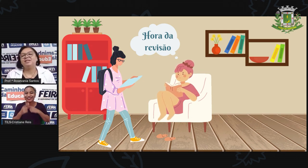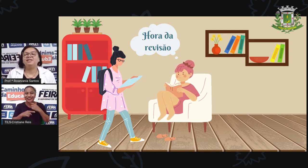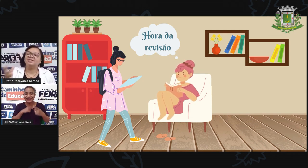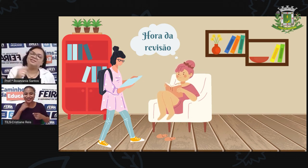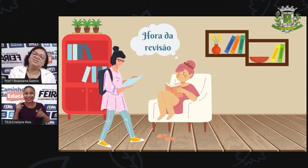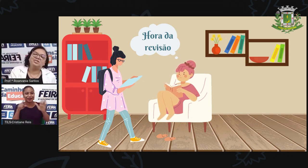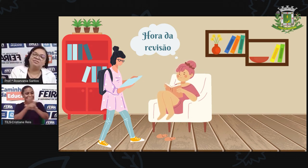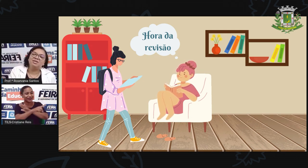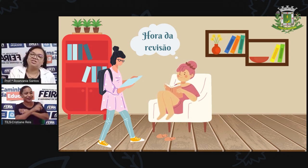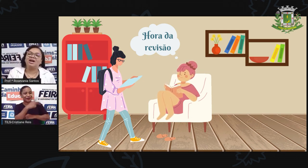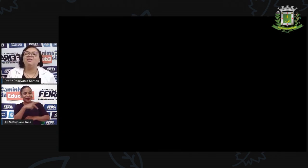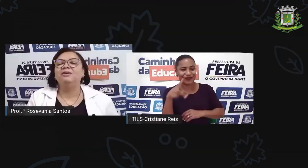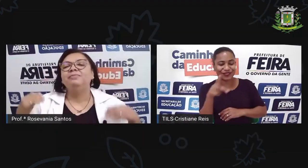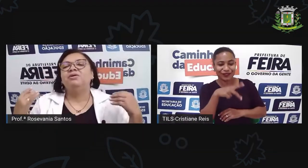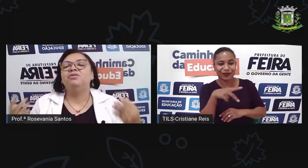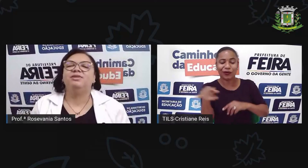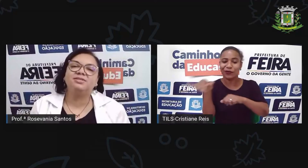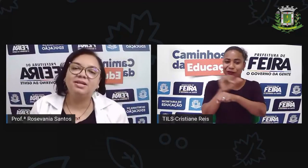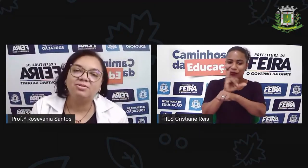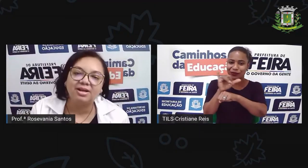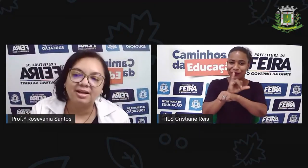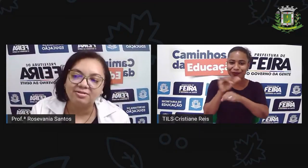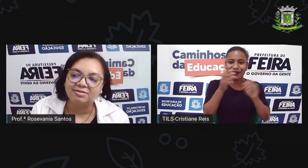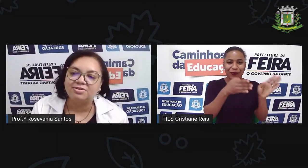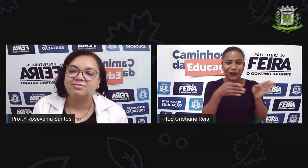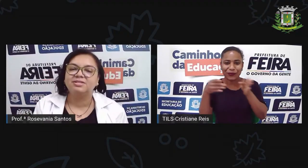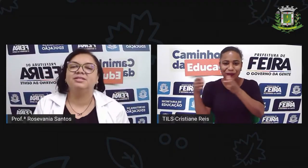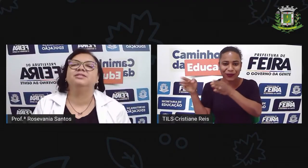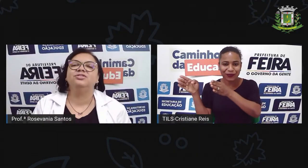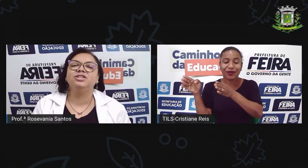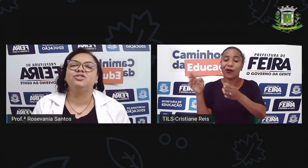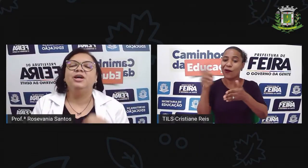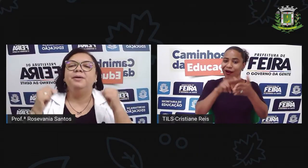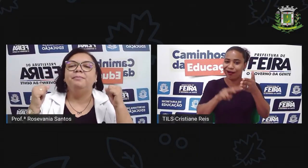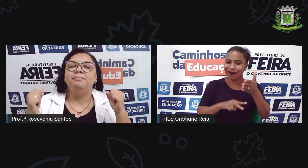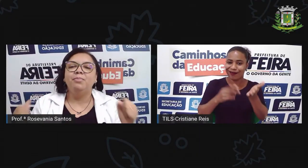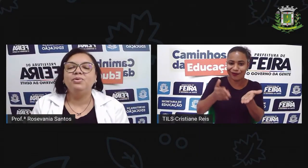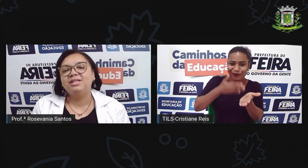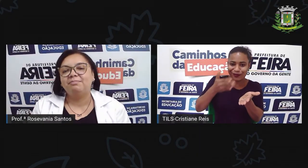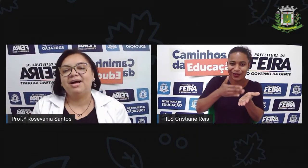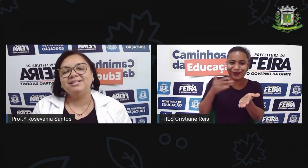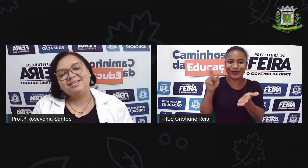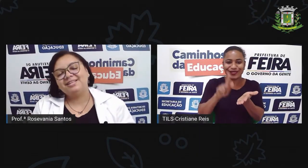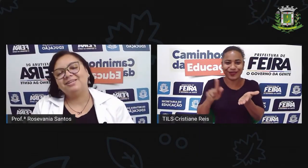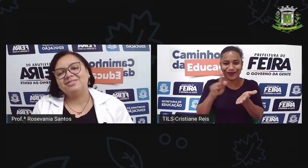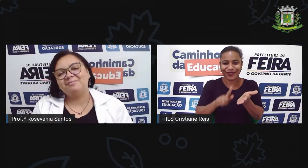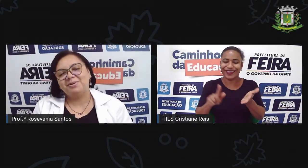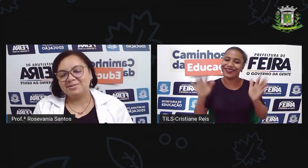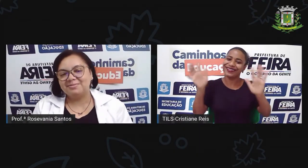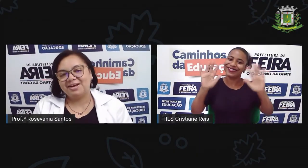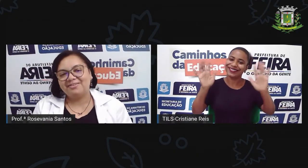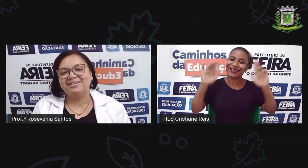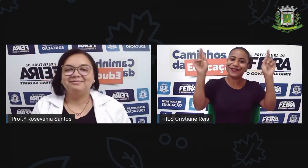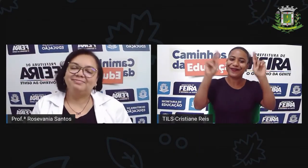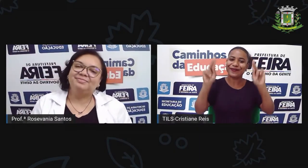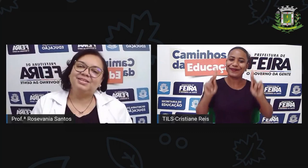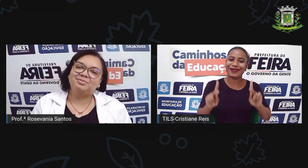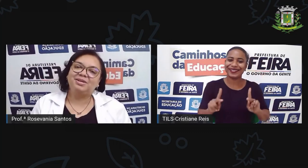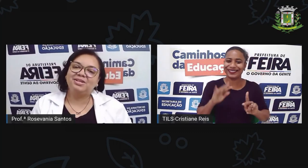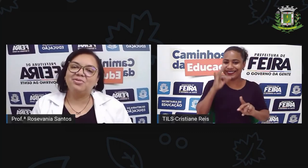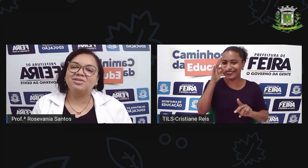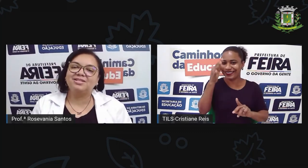professora de vocês, assiste novamente a aula ou faça uma leitura lá no livro de vocês. Gente, muita paz e até a nossa próxima aula.